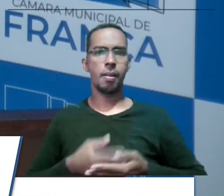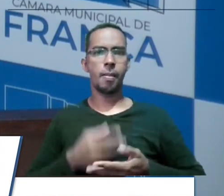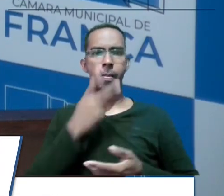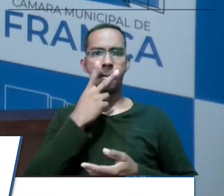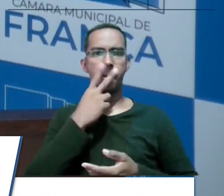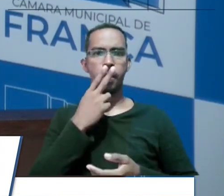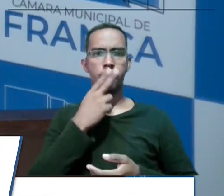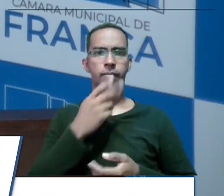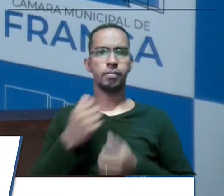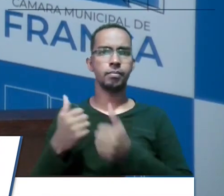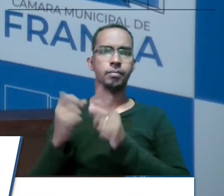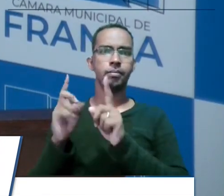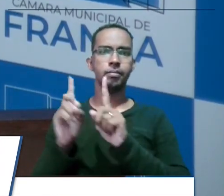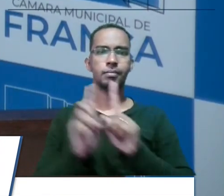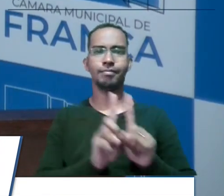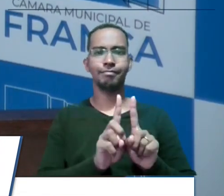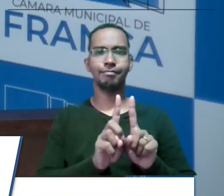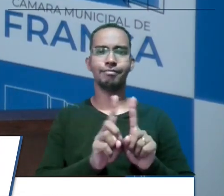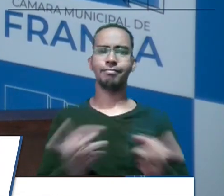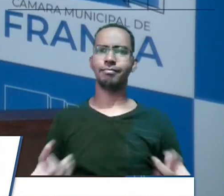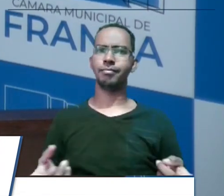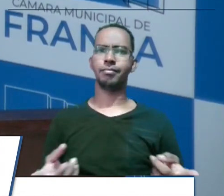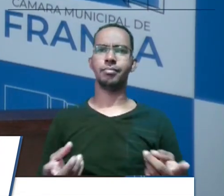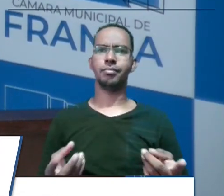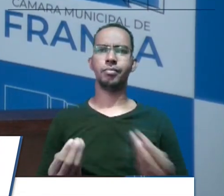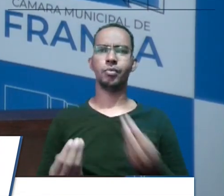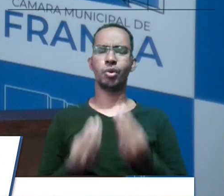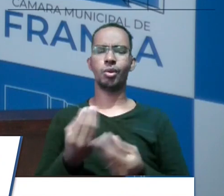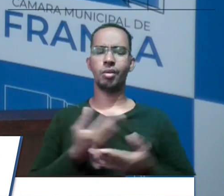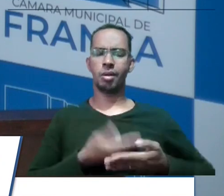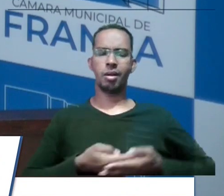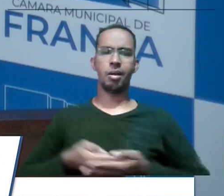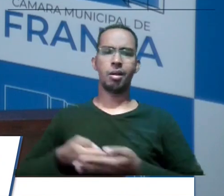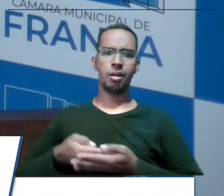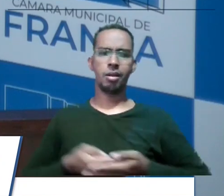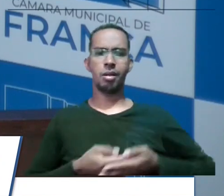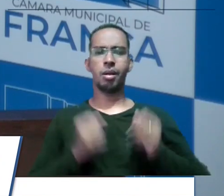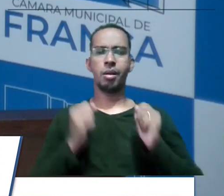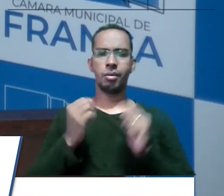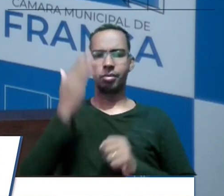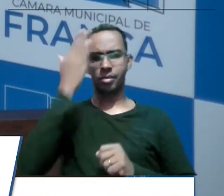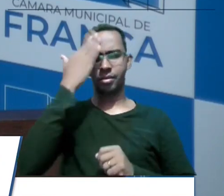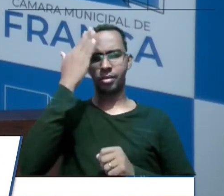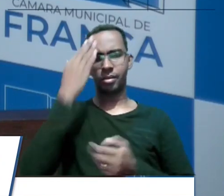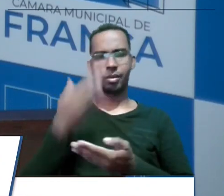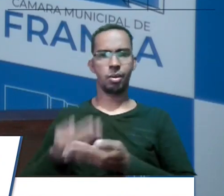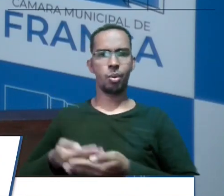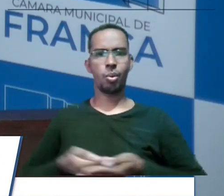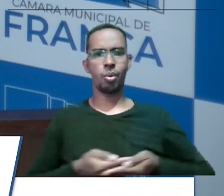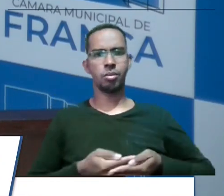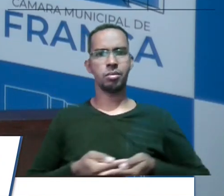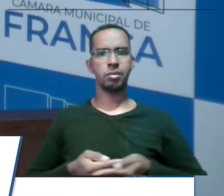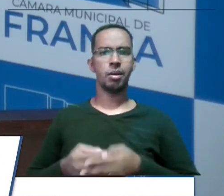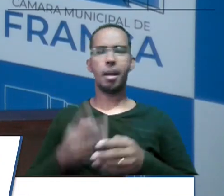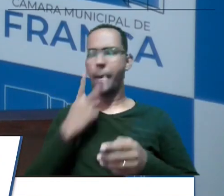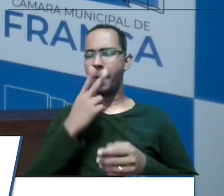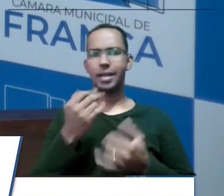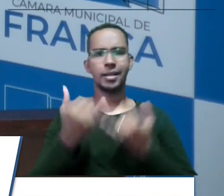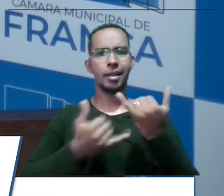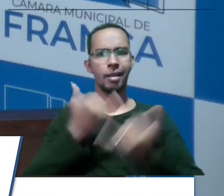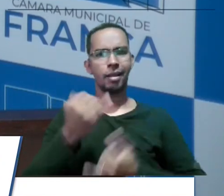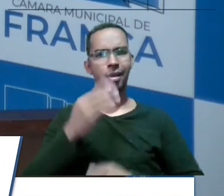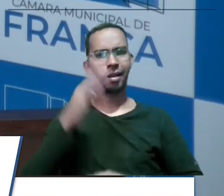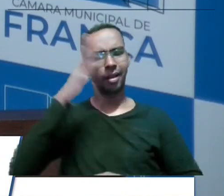acompanhante. Como uma criança de colo pode ser considerada uma acompanhante? Parece brincadeira de mau gosto,